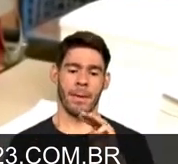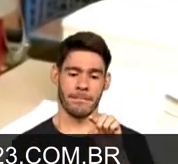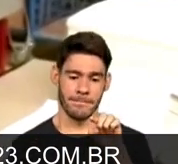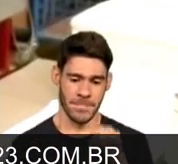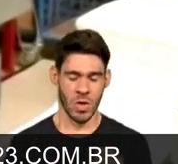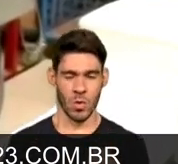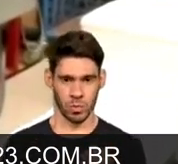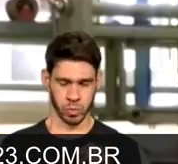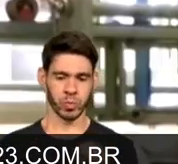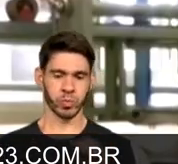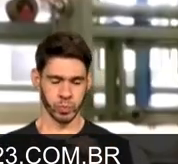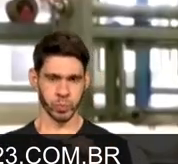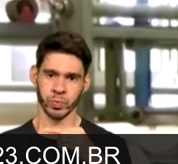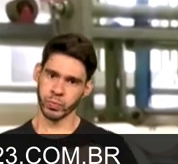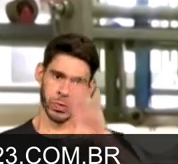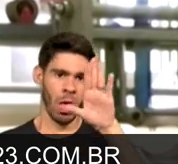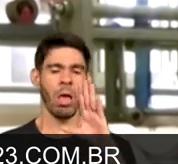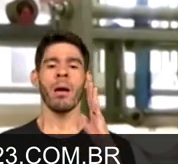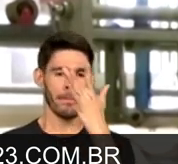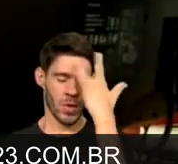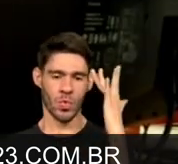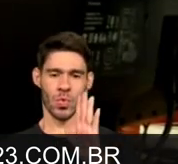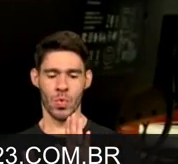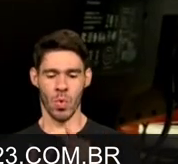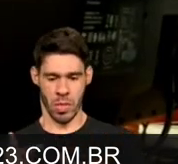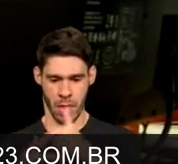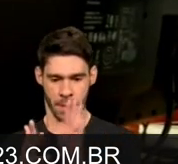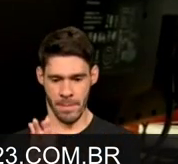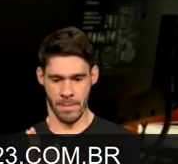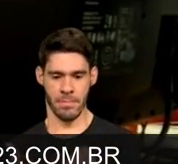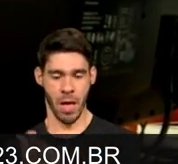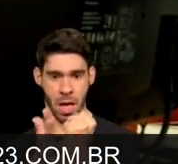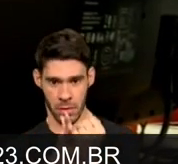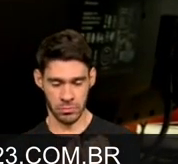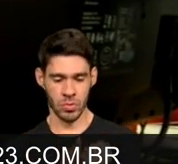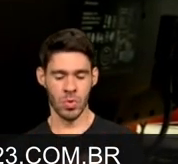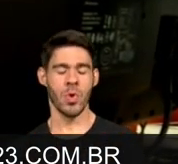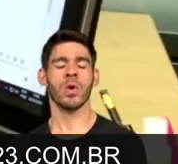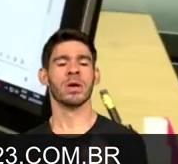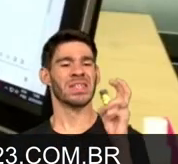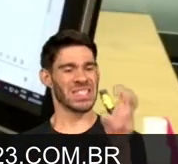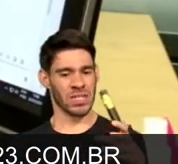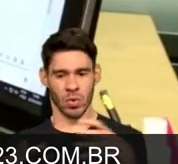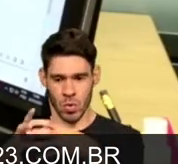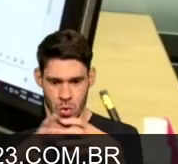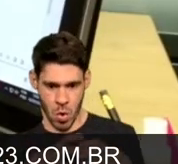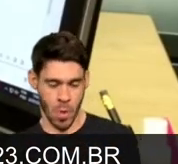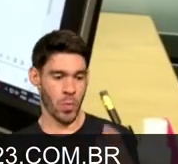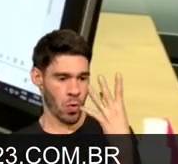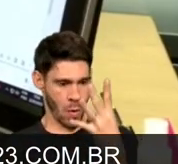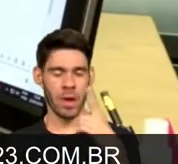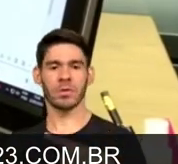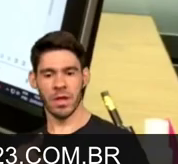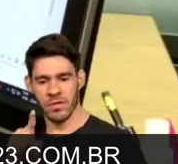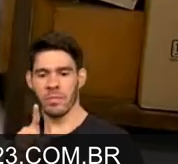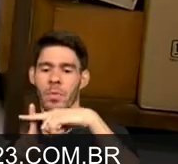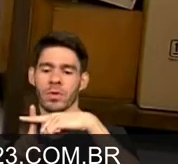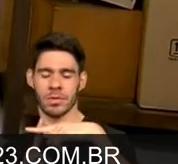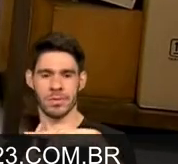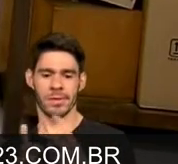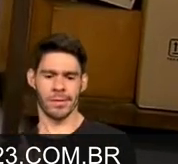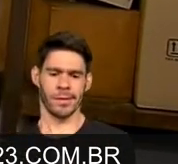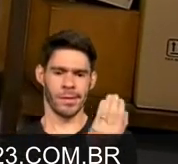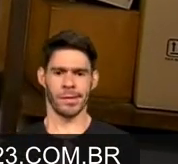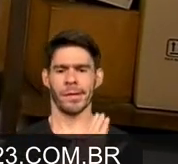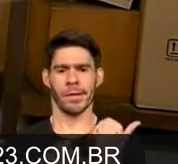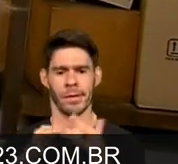mil postos de trabalho com carteira assinada. 4 dos 5 grupos de atividades econômicas tiveram saldos positivos de